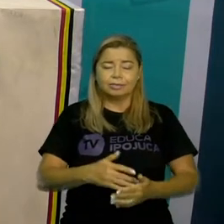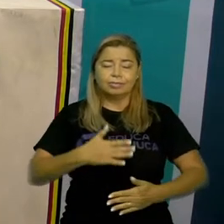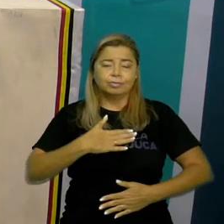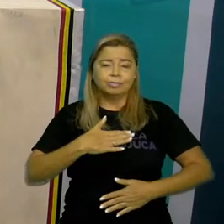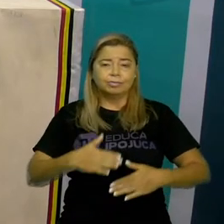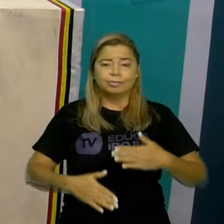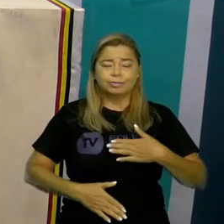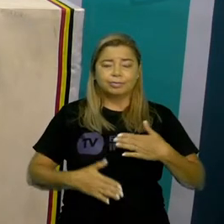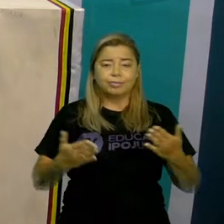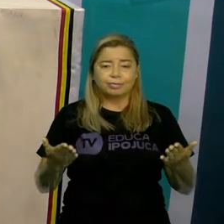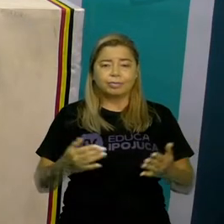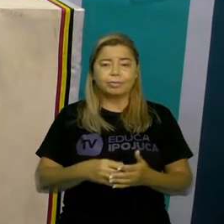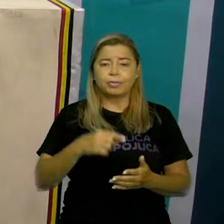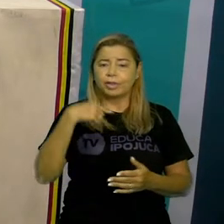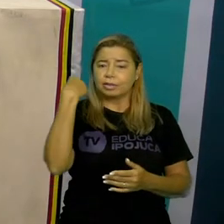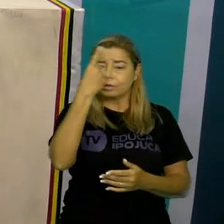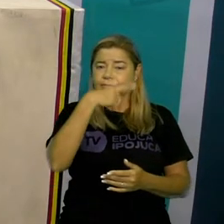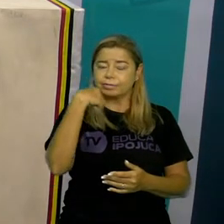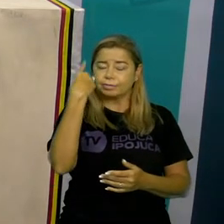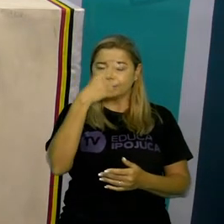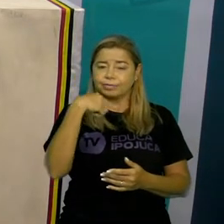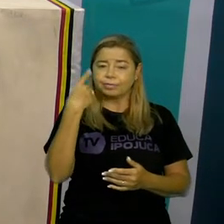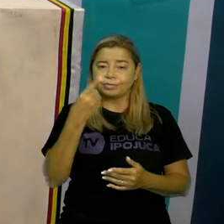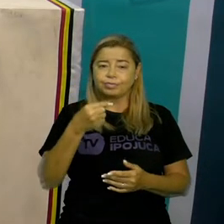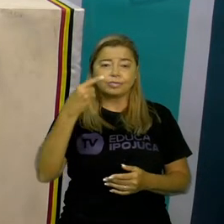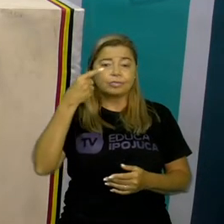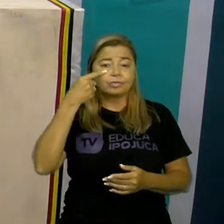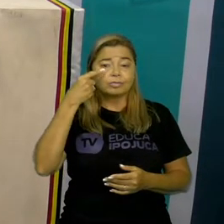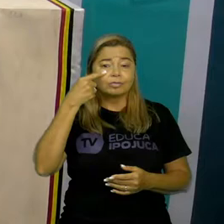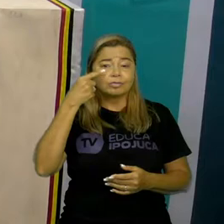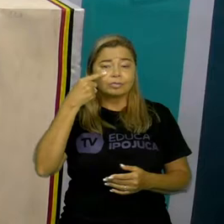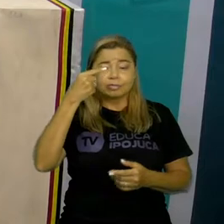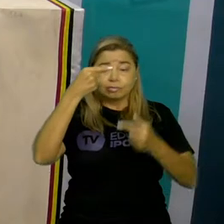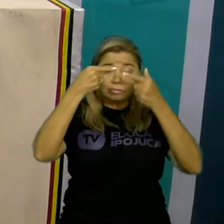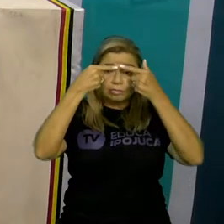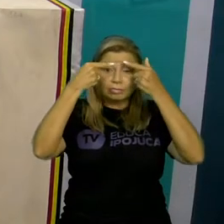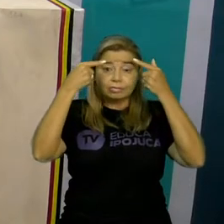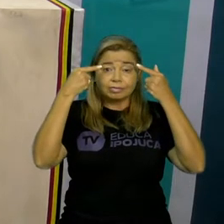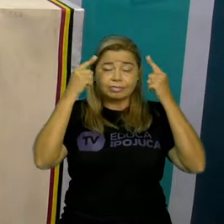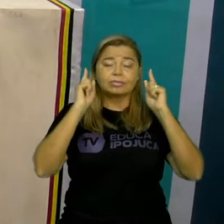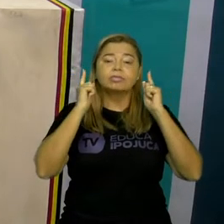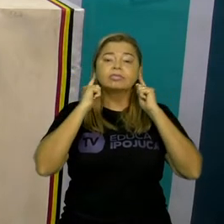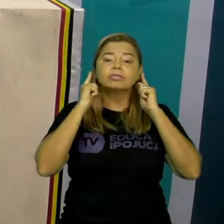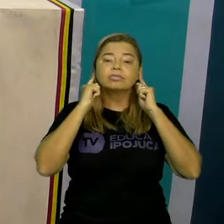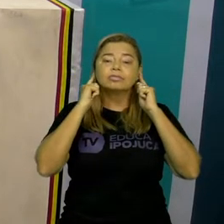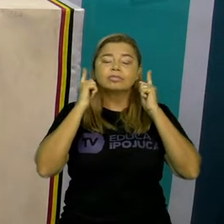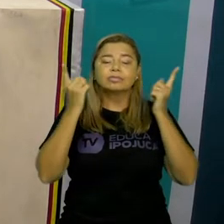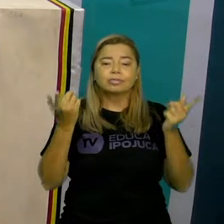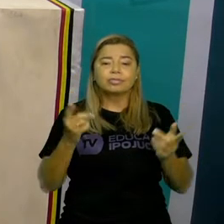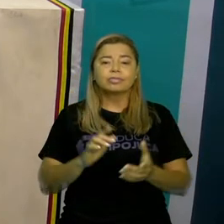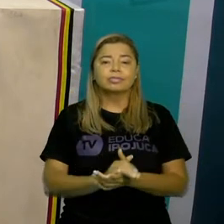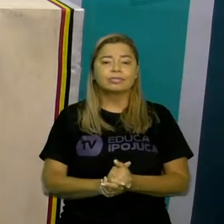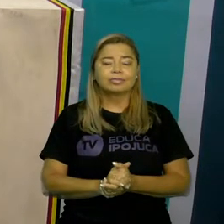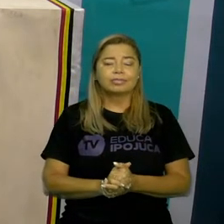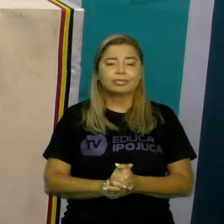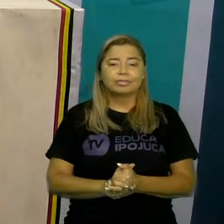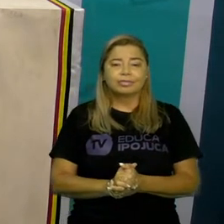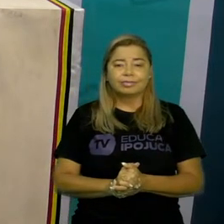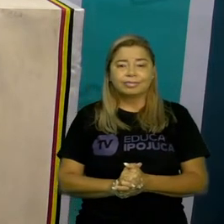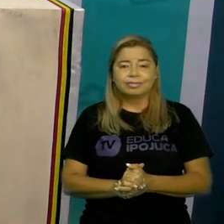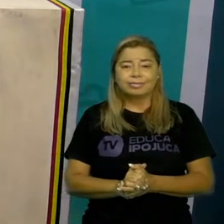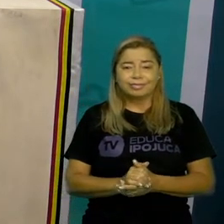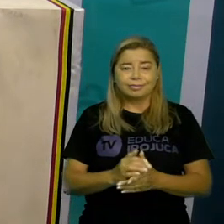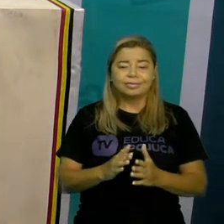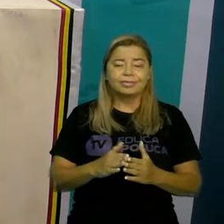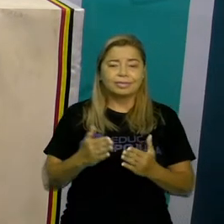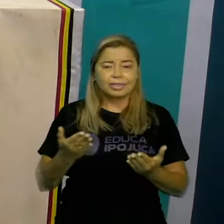o cabelo, o rostinho, ó, com os olhinhos, a sobrancelha, as orelhinhas, tudo do